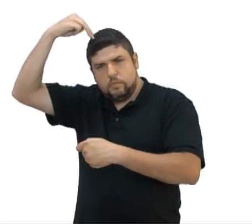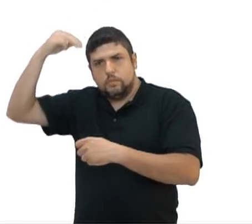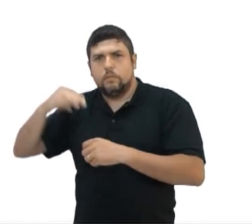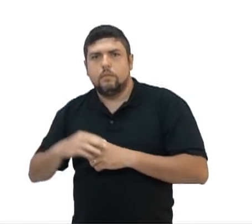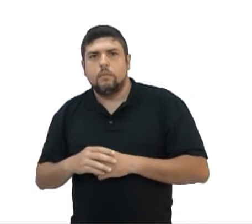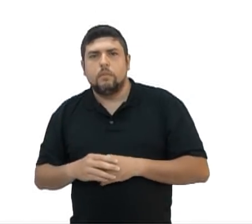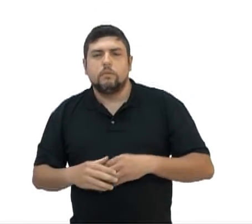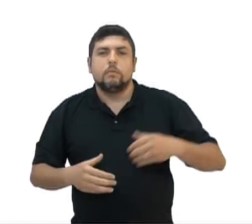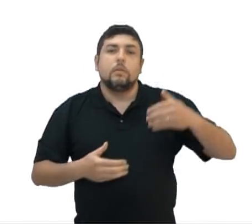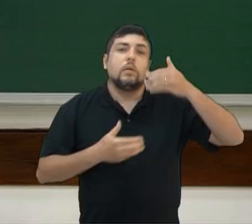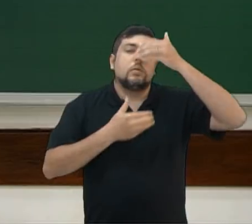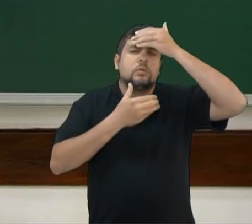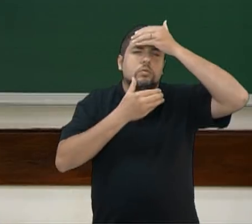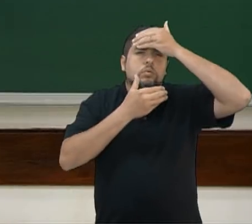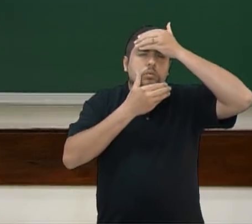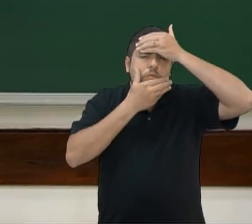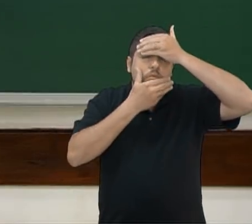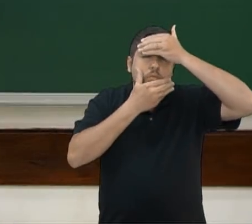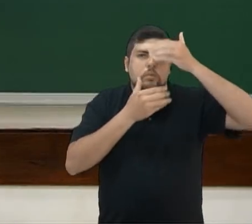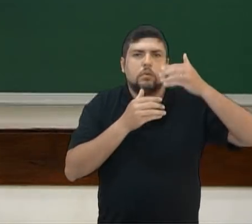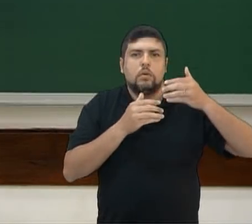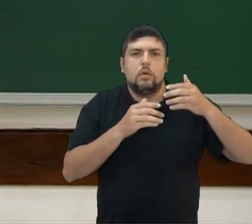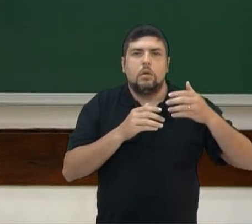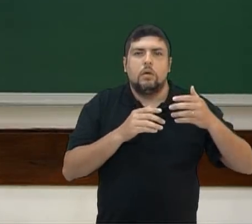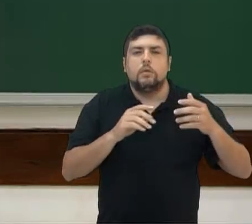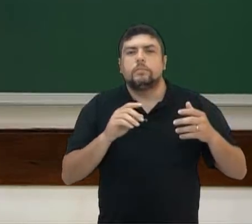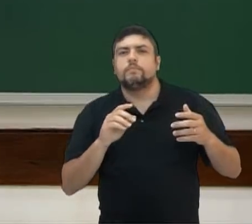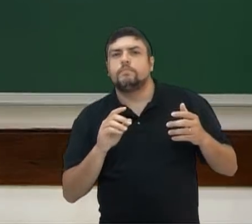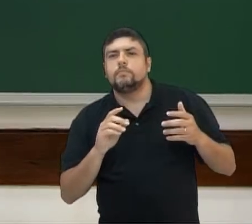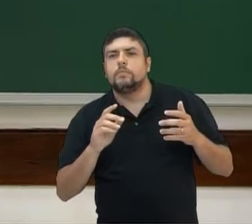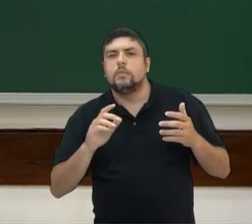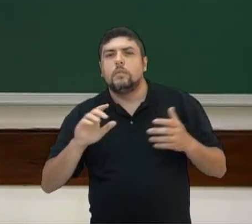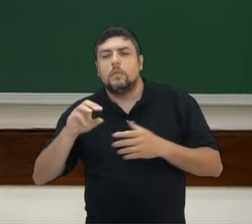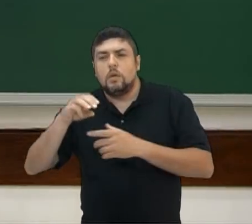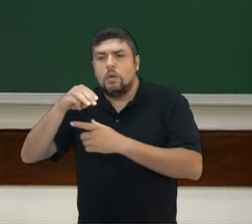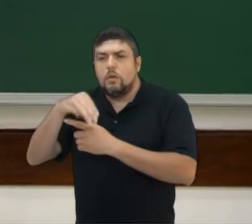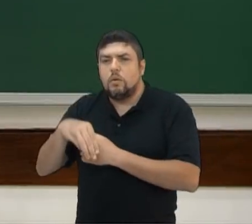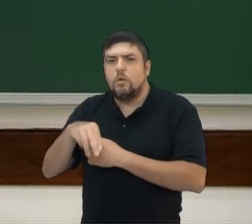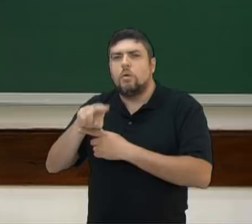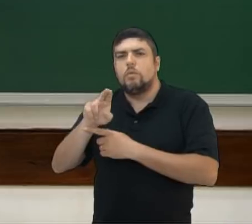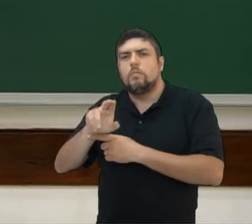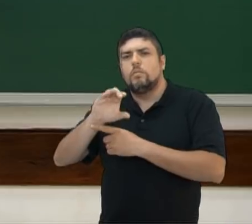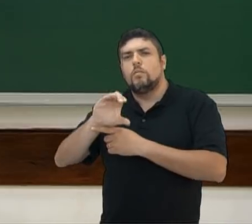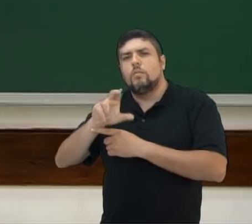muçulmanos. Claro, porque muitas pessoas que não são etnicamente muçulmanas,